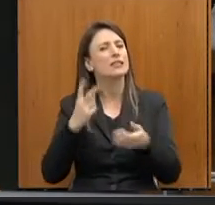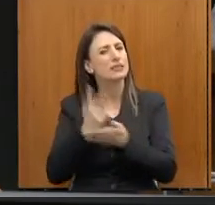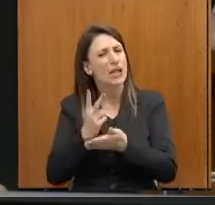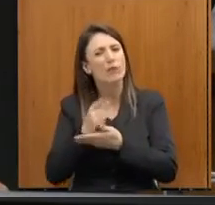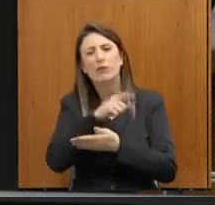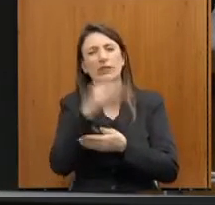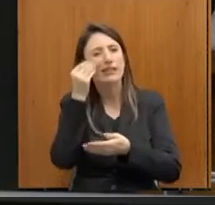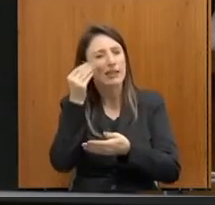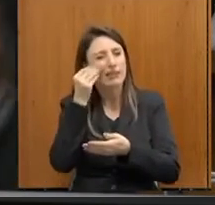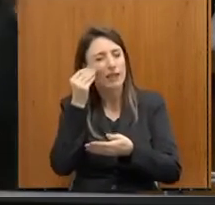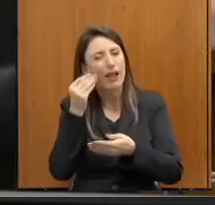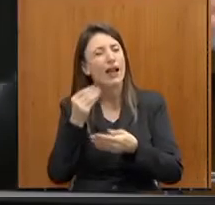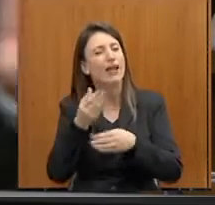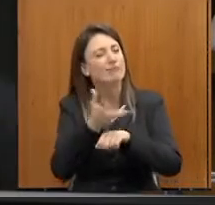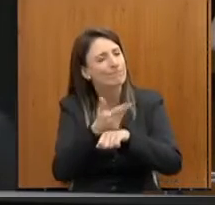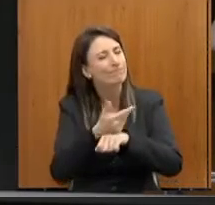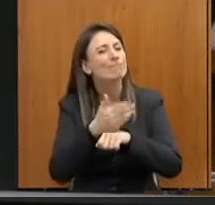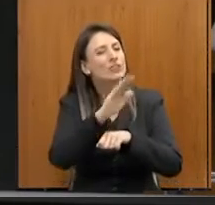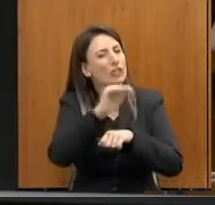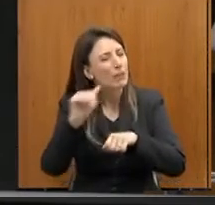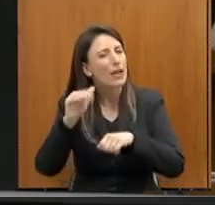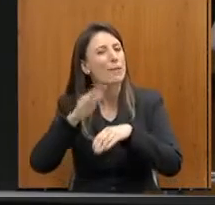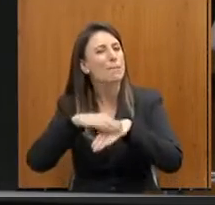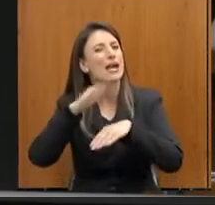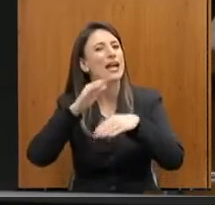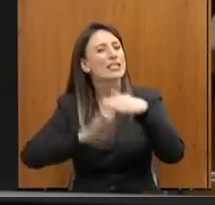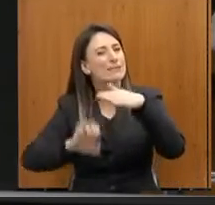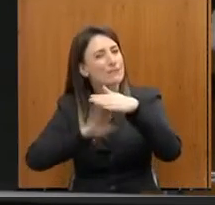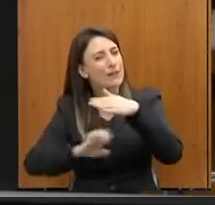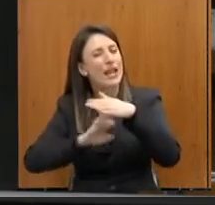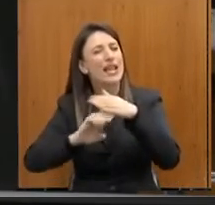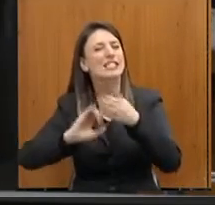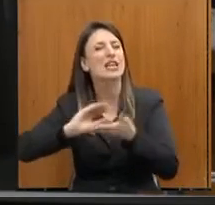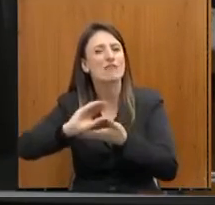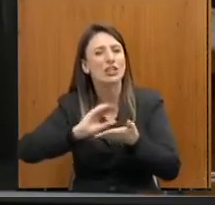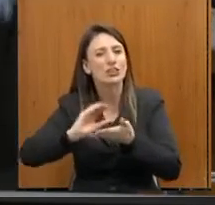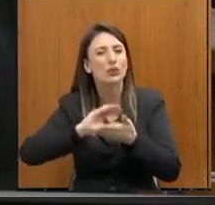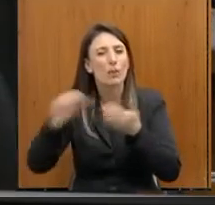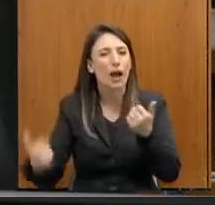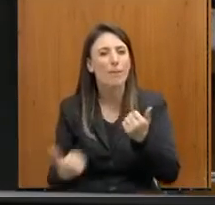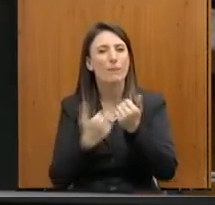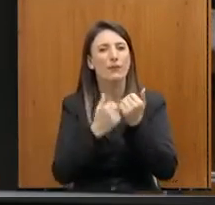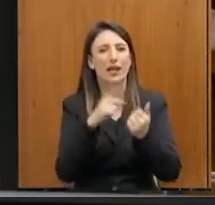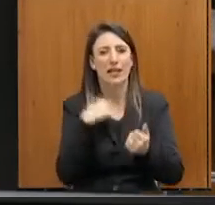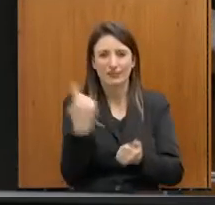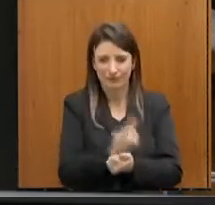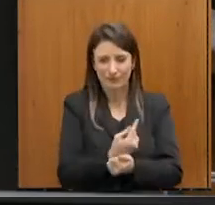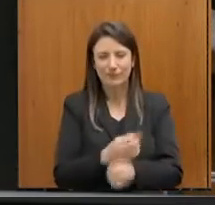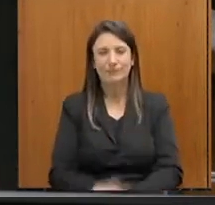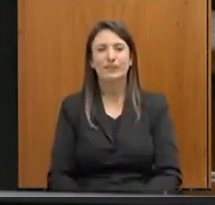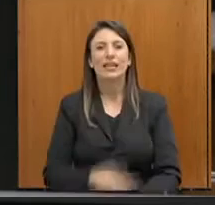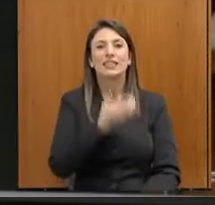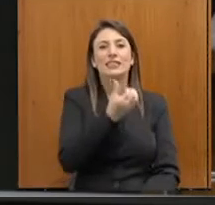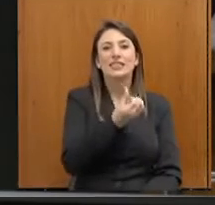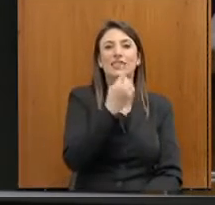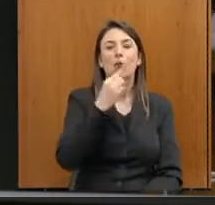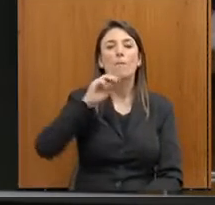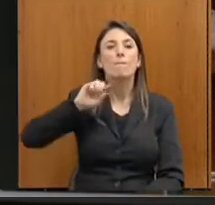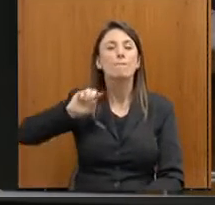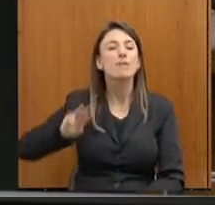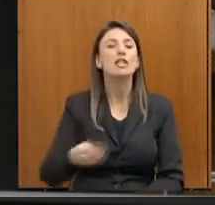para que as que está 18 por meio doente possa apoiar esse processo 61 mil empregos